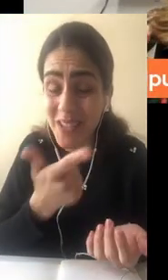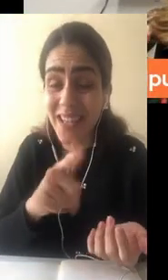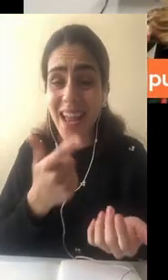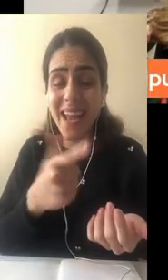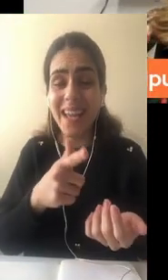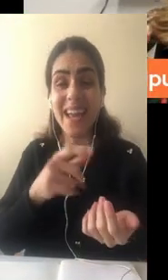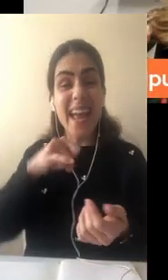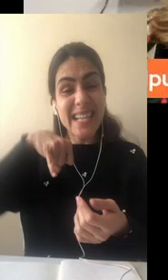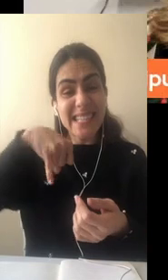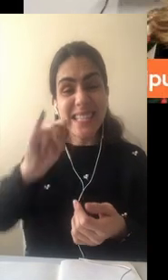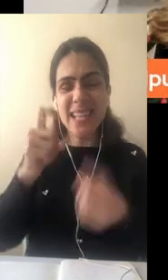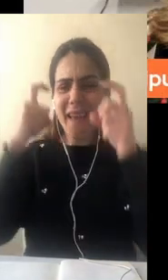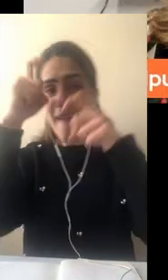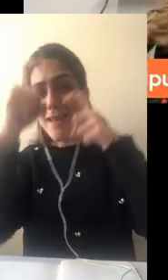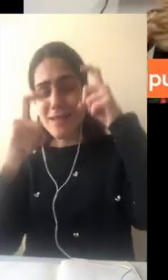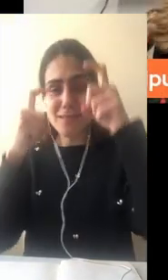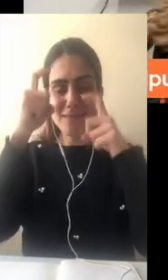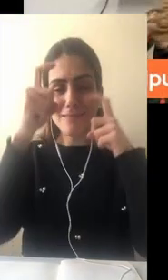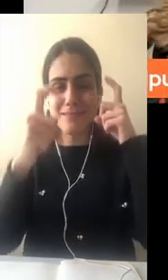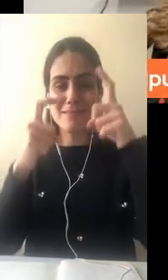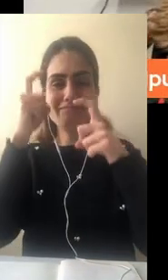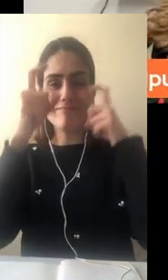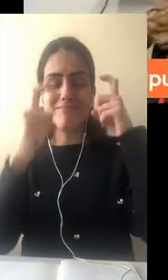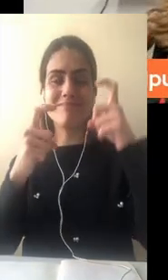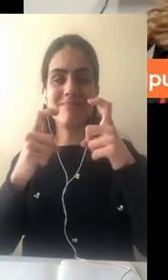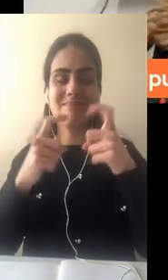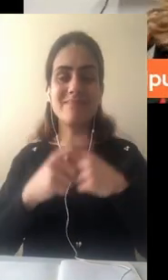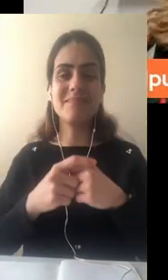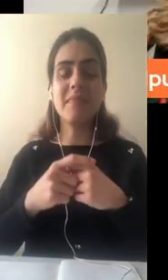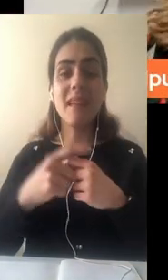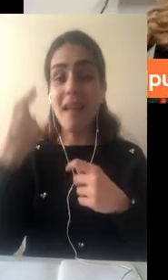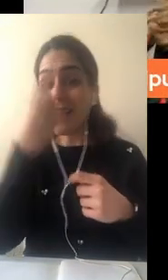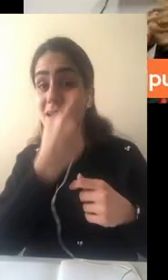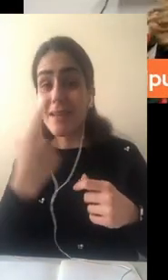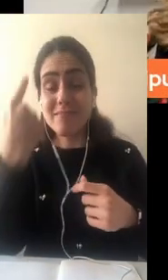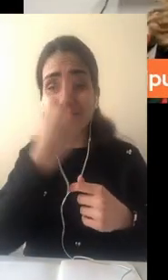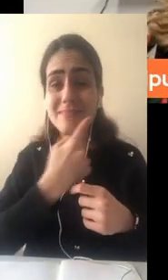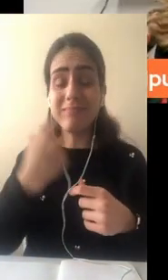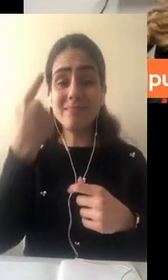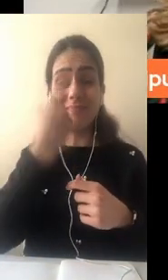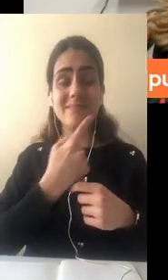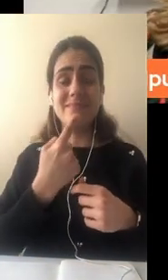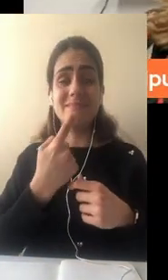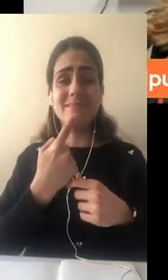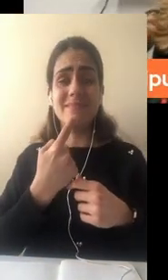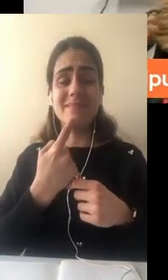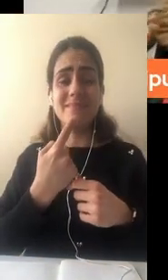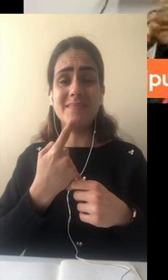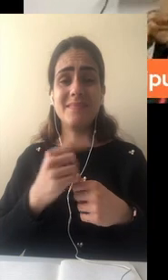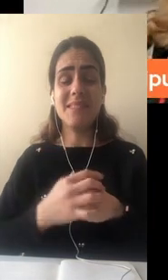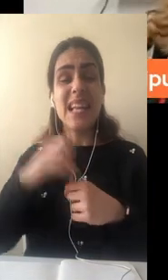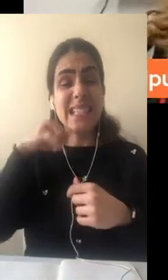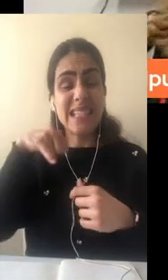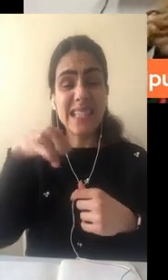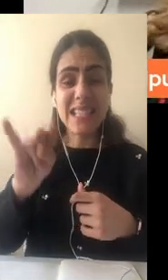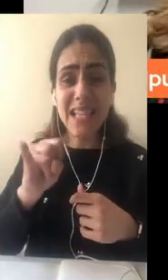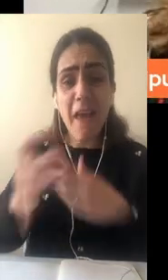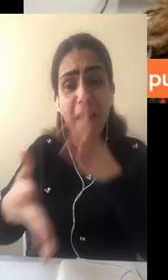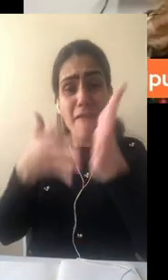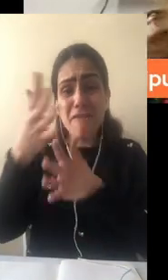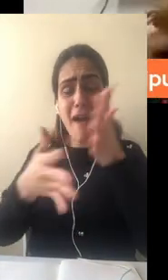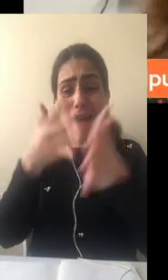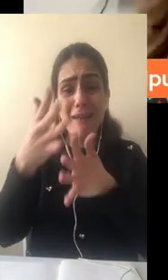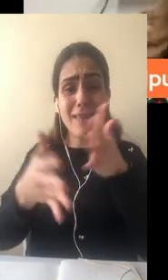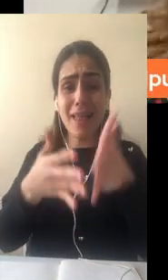facial não é convicta, o seu tom de voz não é convicto, a sua frase não é convicta, você